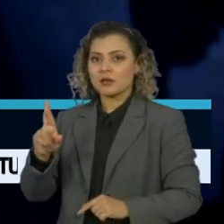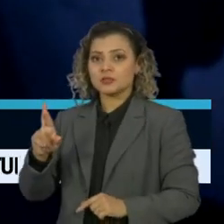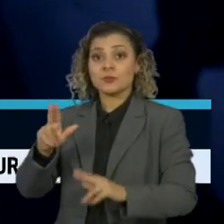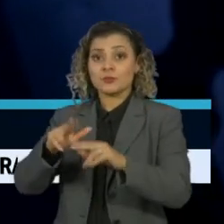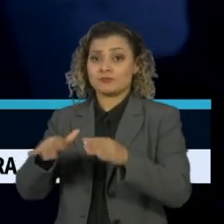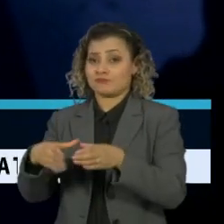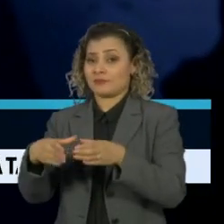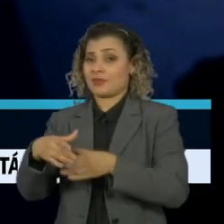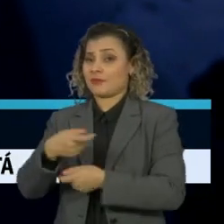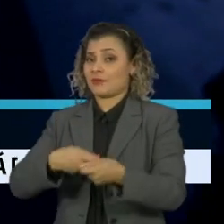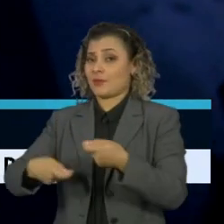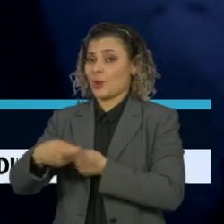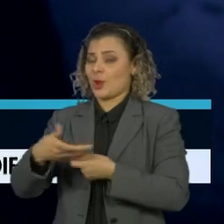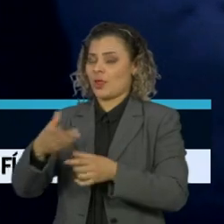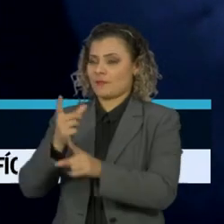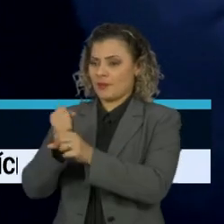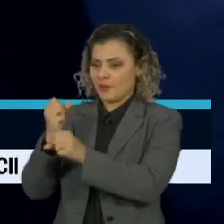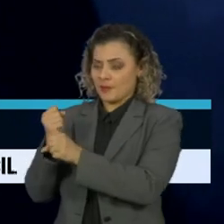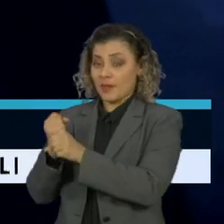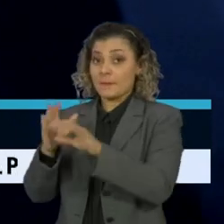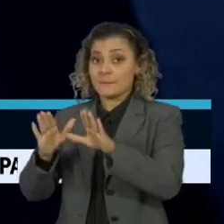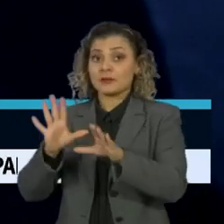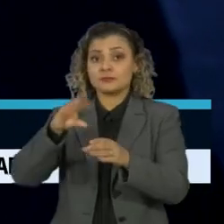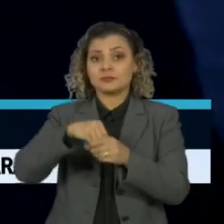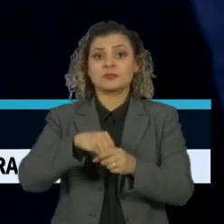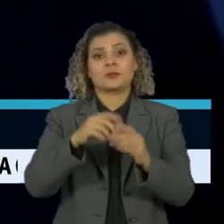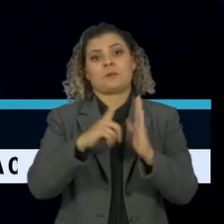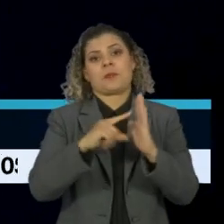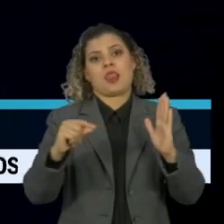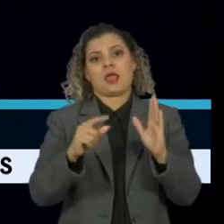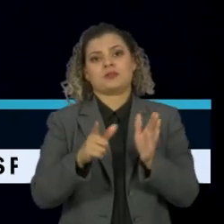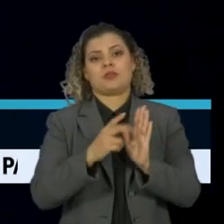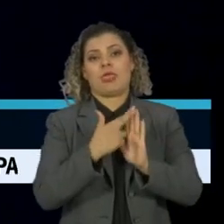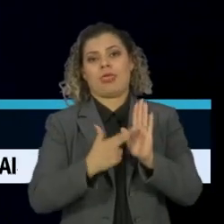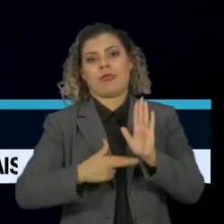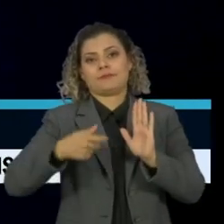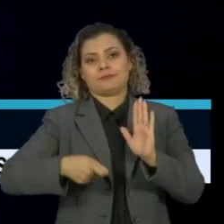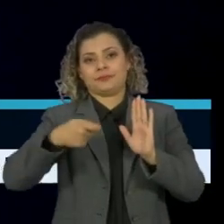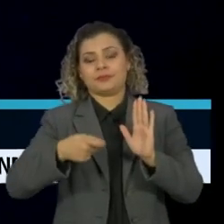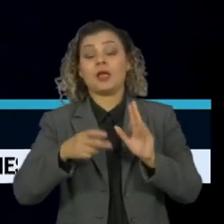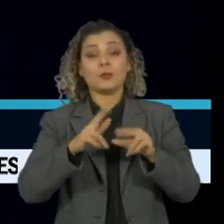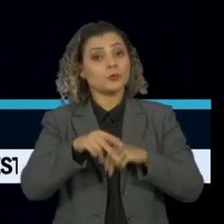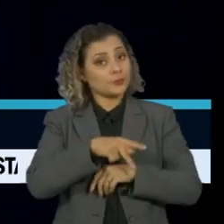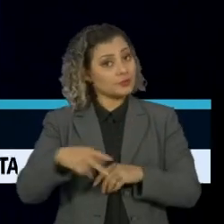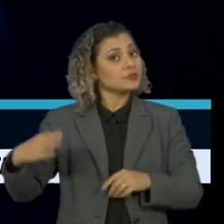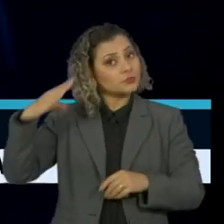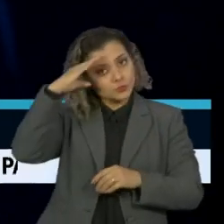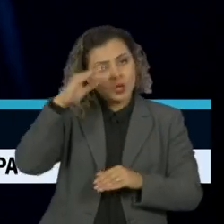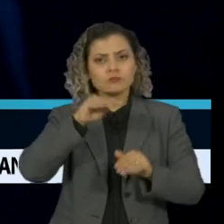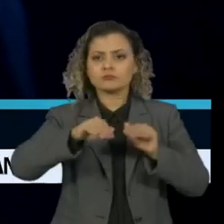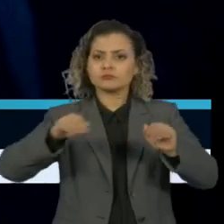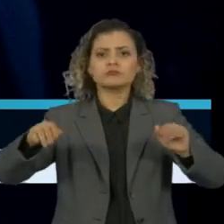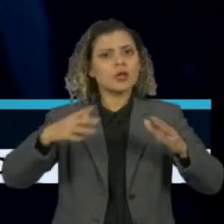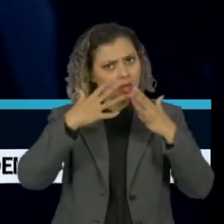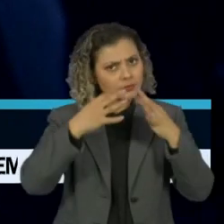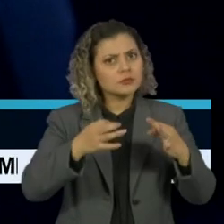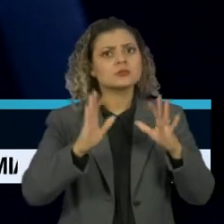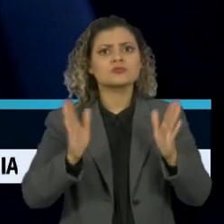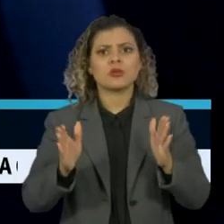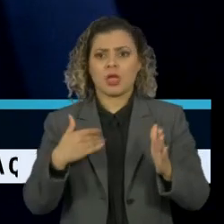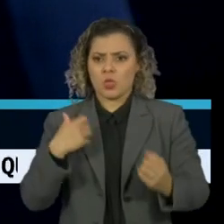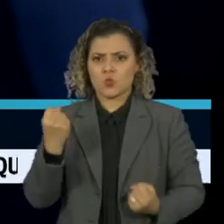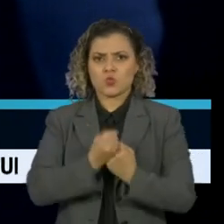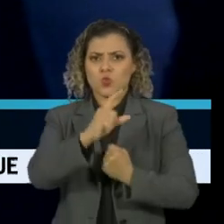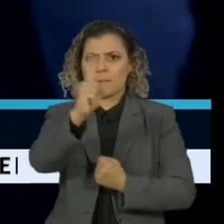equipe econômica. E a restrição começa dentro do Palácio do Planalto. O presidente Jair Bolsonaro já alertou seus subordinados que não